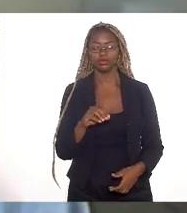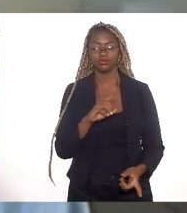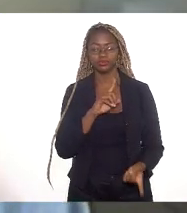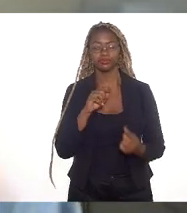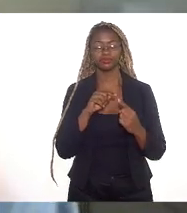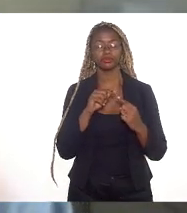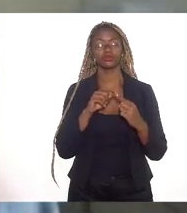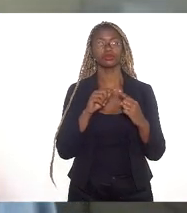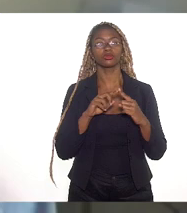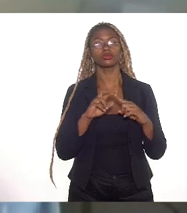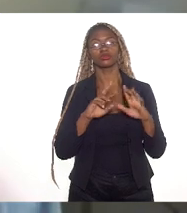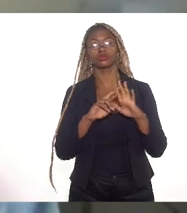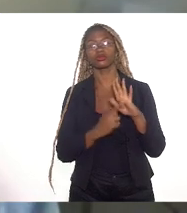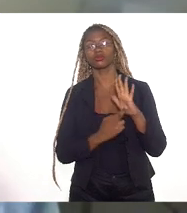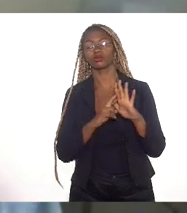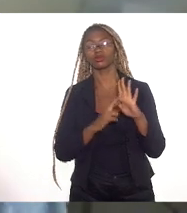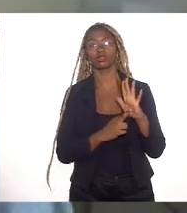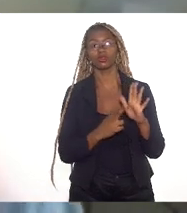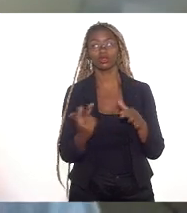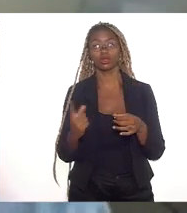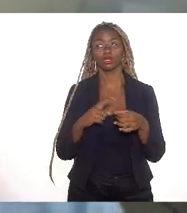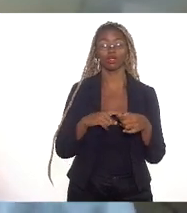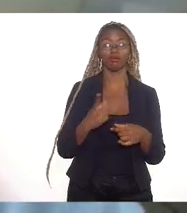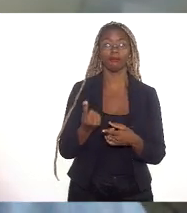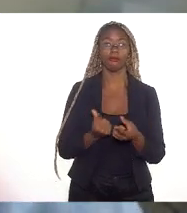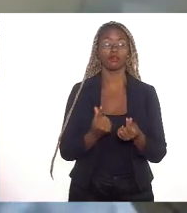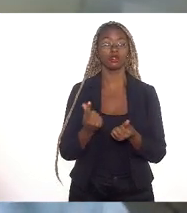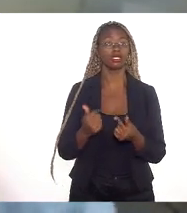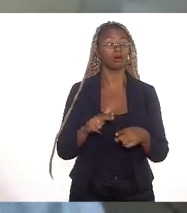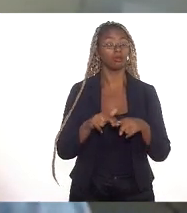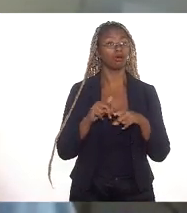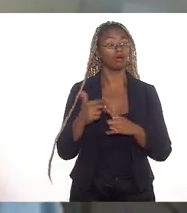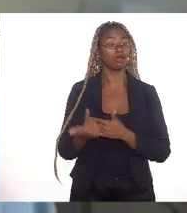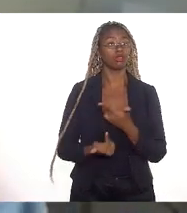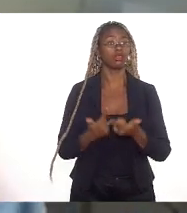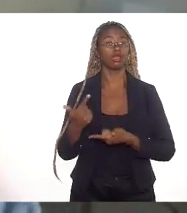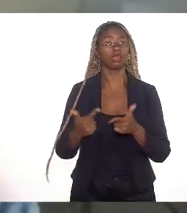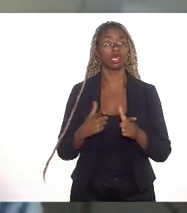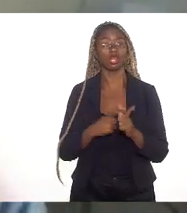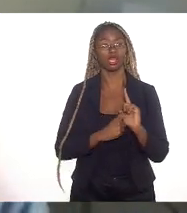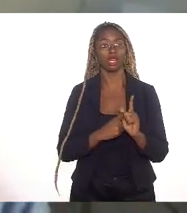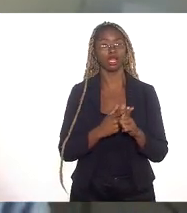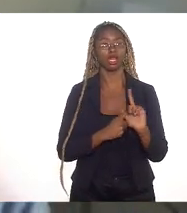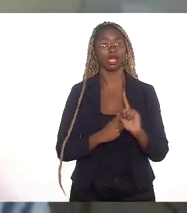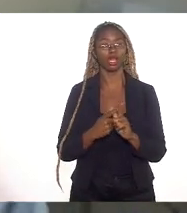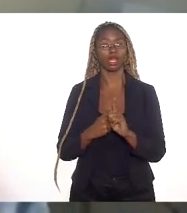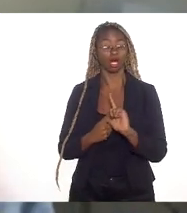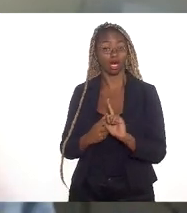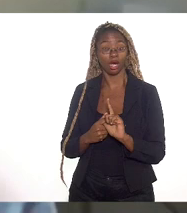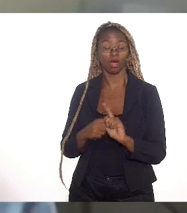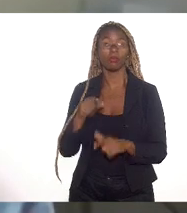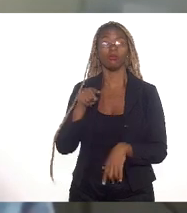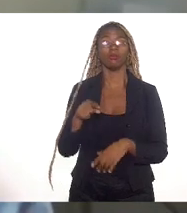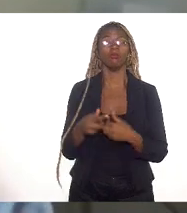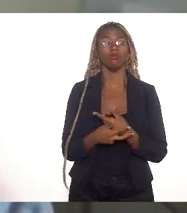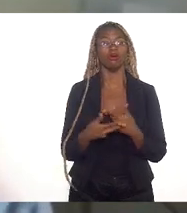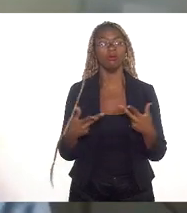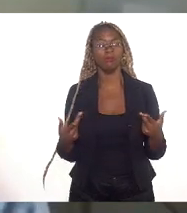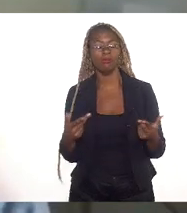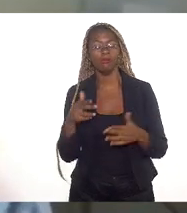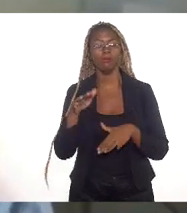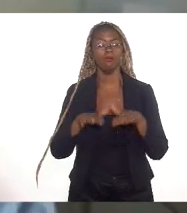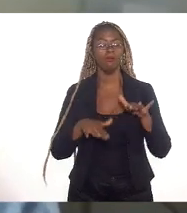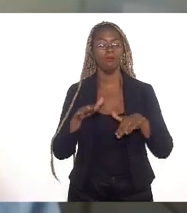recuperação fiscal. Porque o serviço da dívida é algo que pode anular